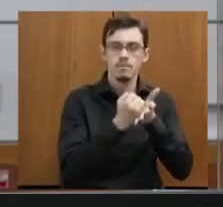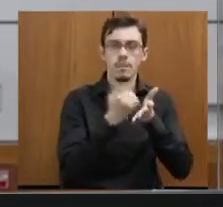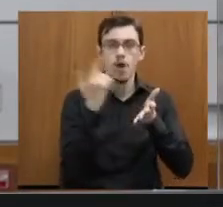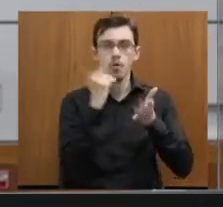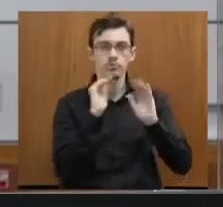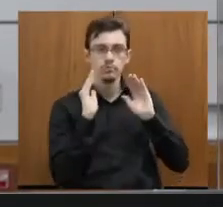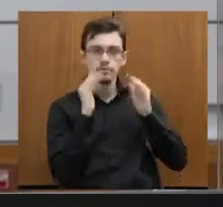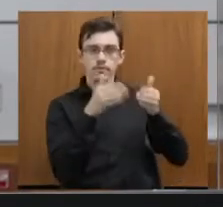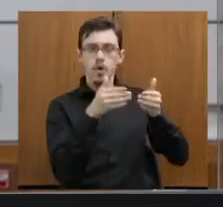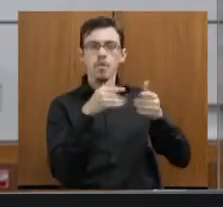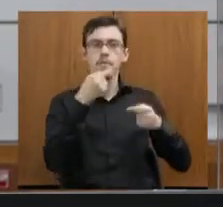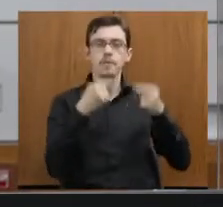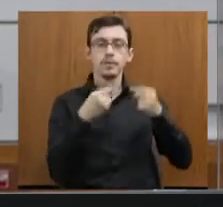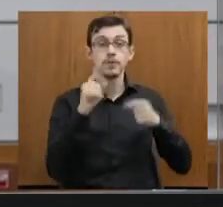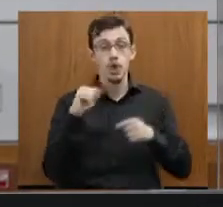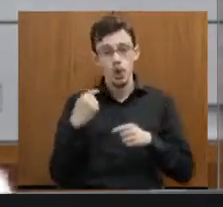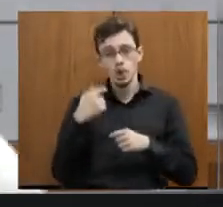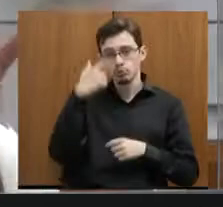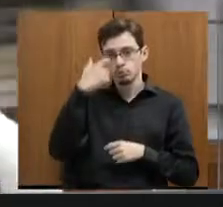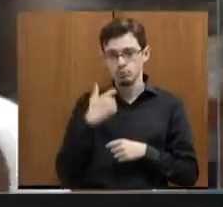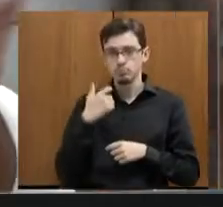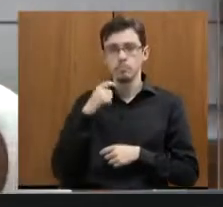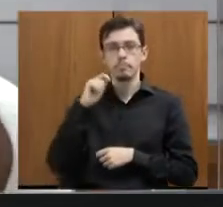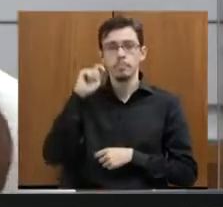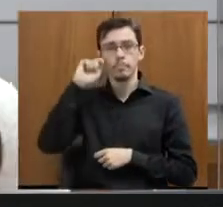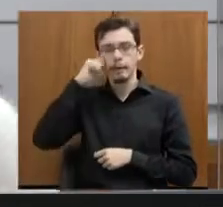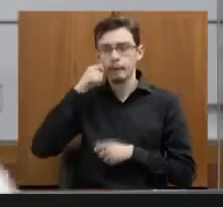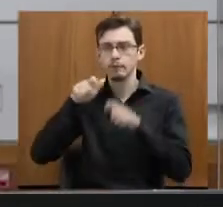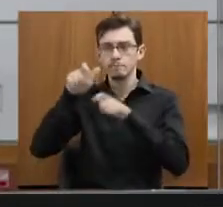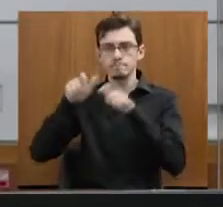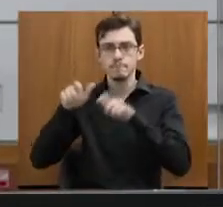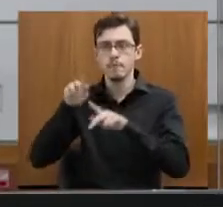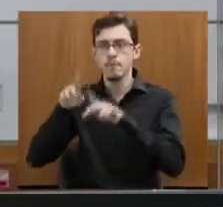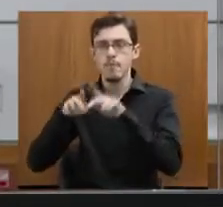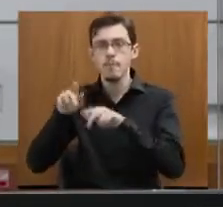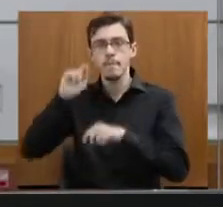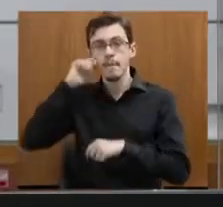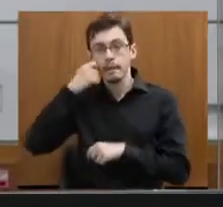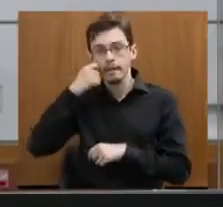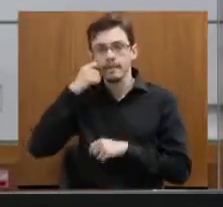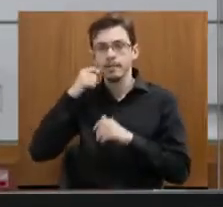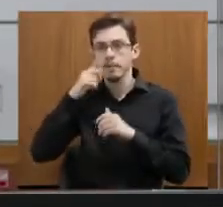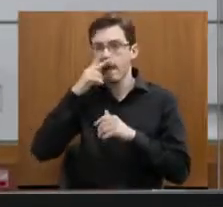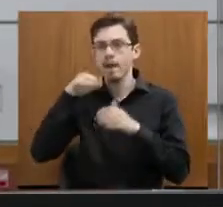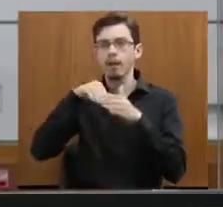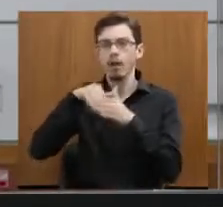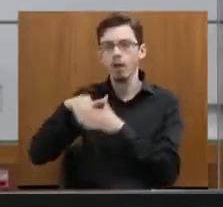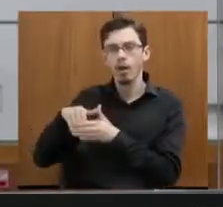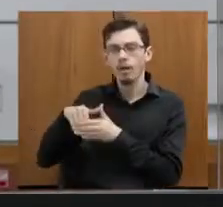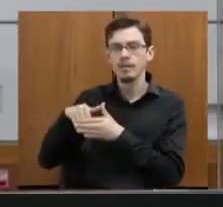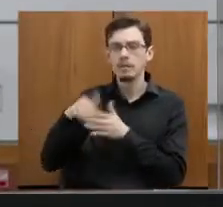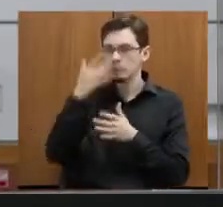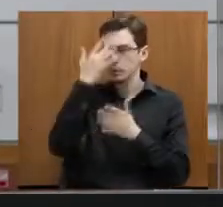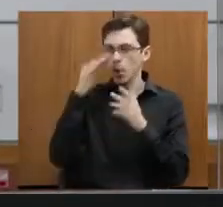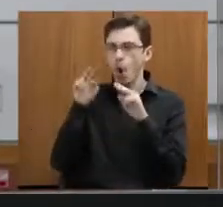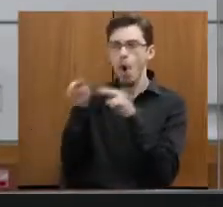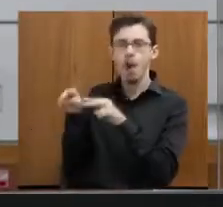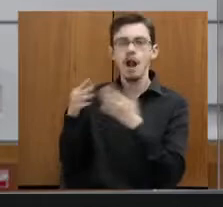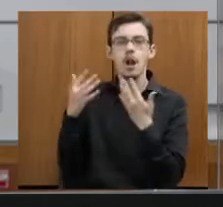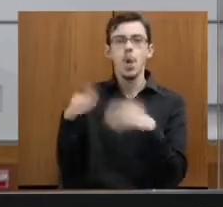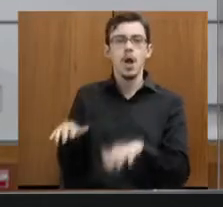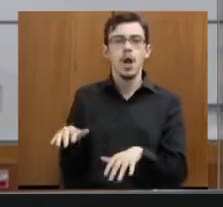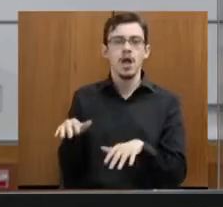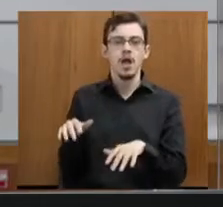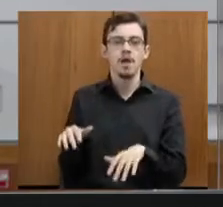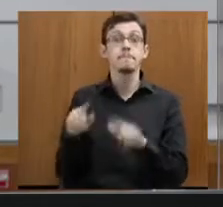população preta nosso povo tradição estamos ali né naquele cantinho ali que ninguém ninguém quer saber que ninguém quer